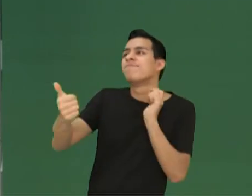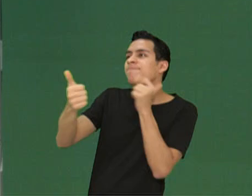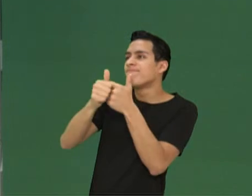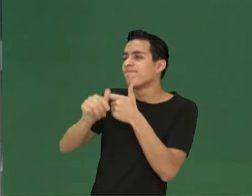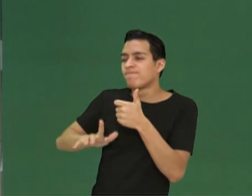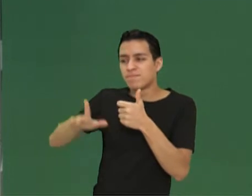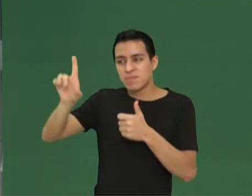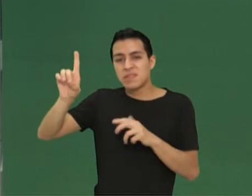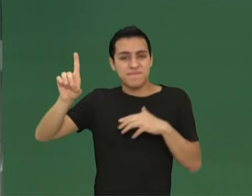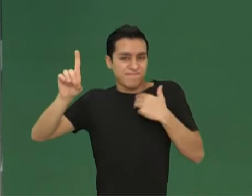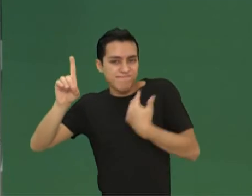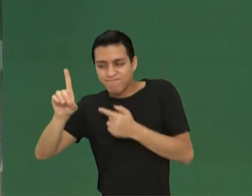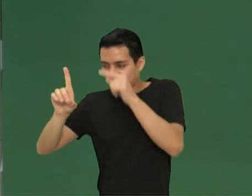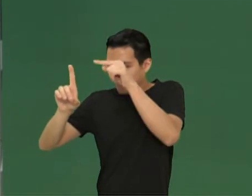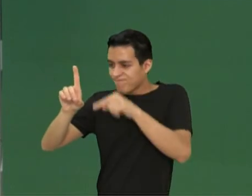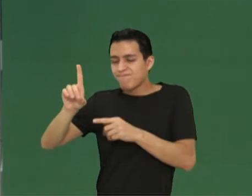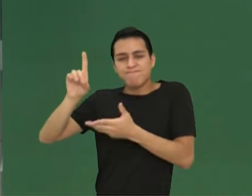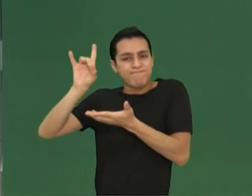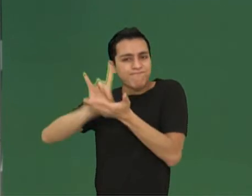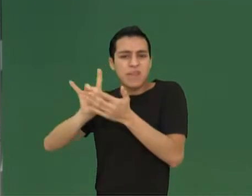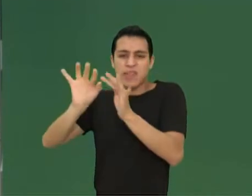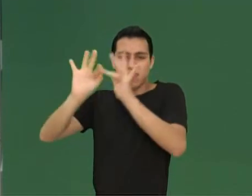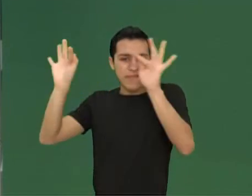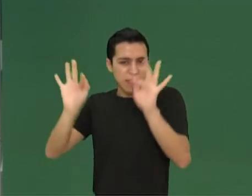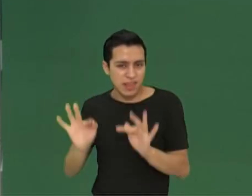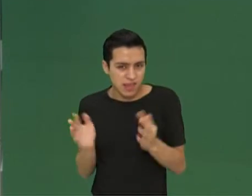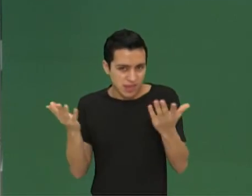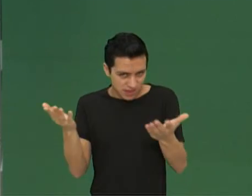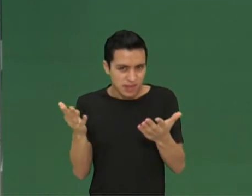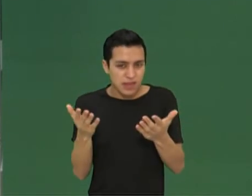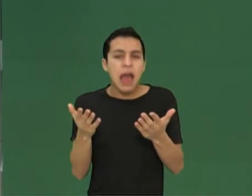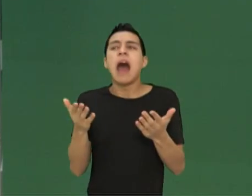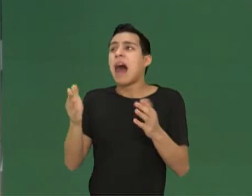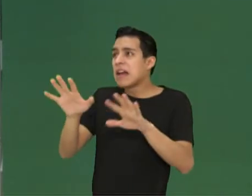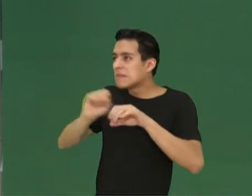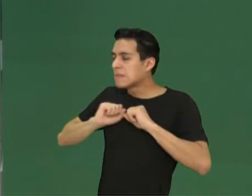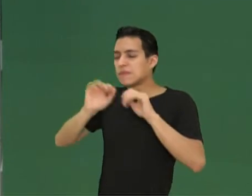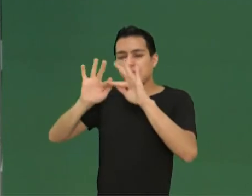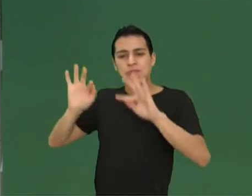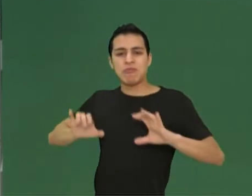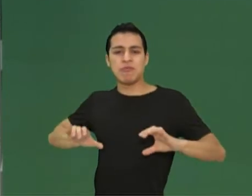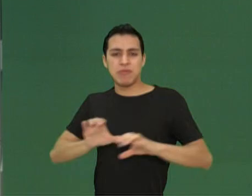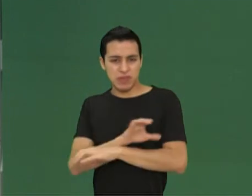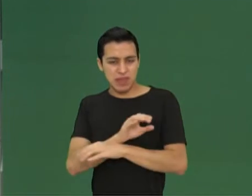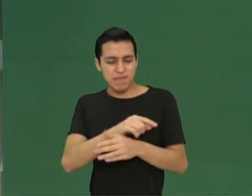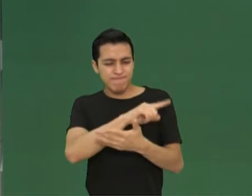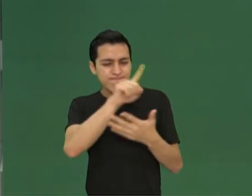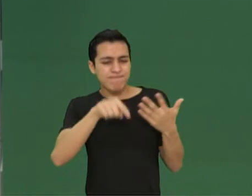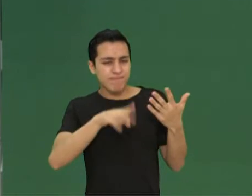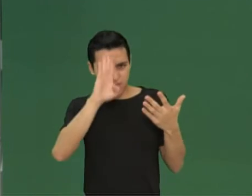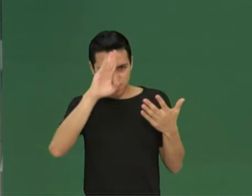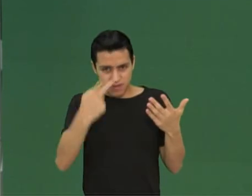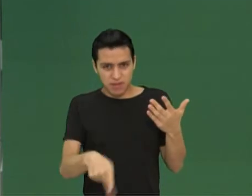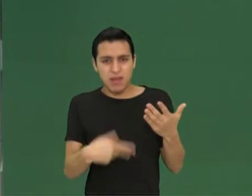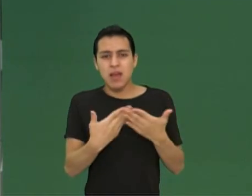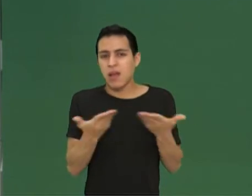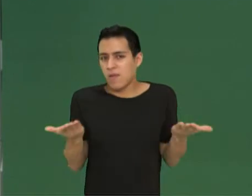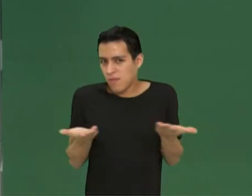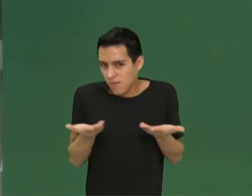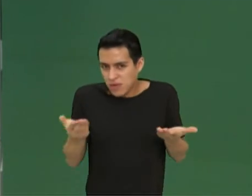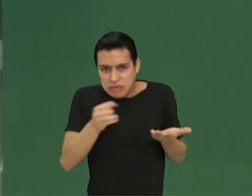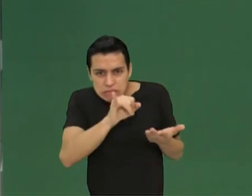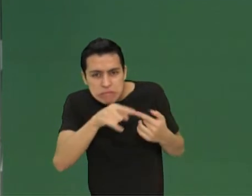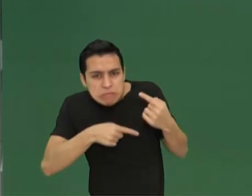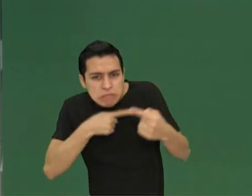E Deus seria, portanto, a verdadeira felicidade. Assim alcançaríamos a felicidade, tá? Esses são os pontos principais da nossa aula de hoje, tá? Se tiverem